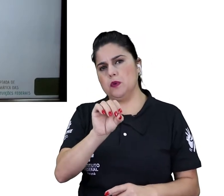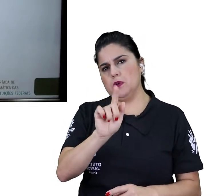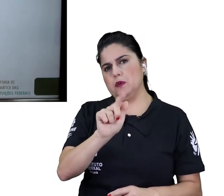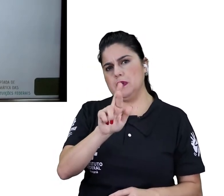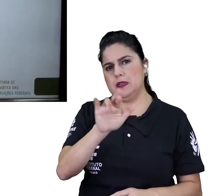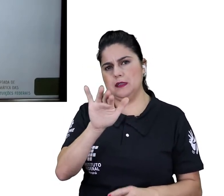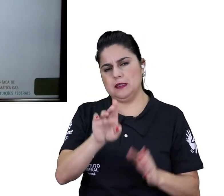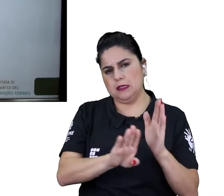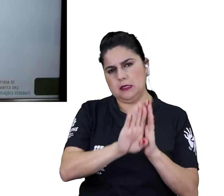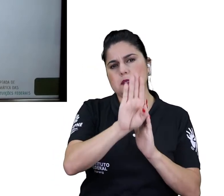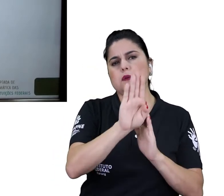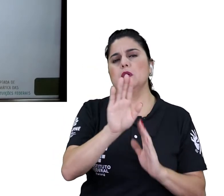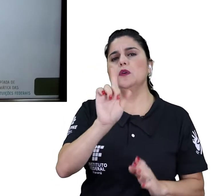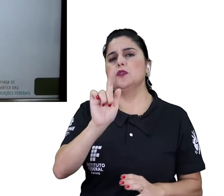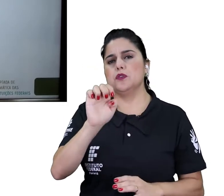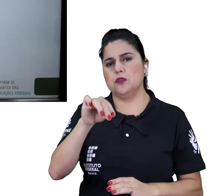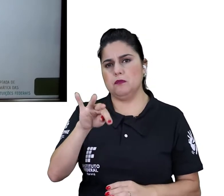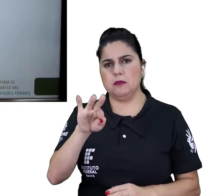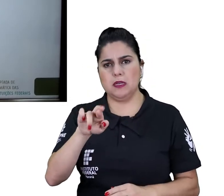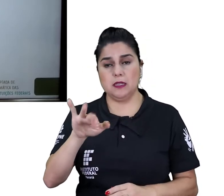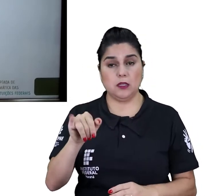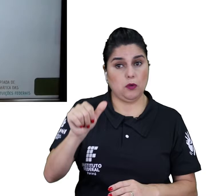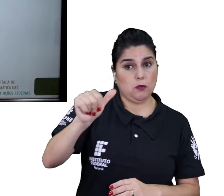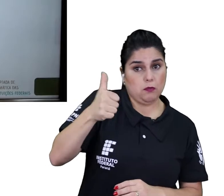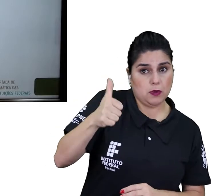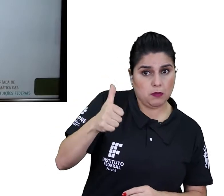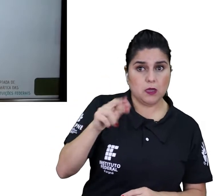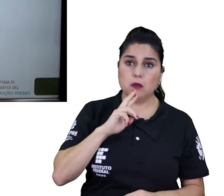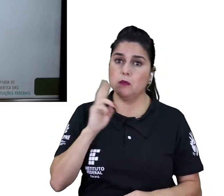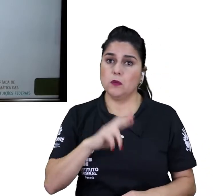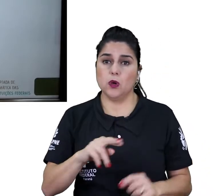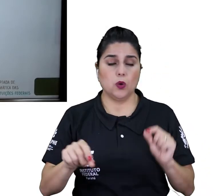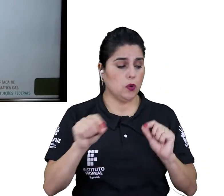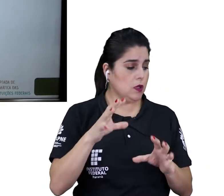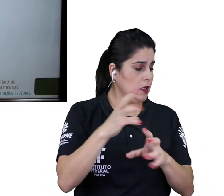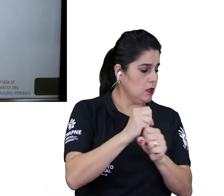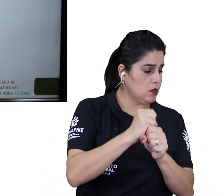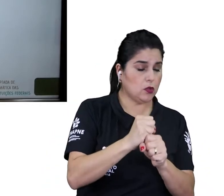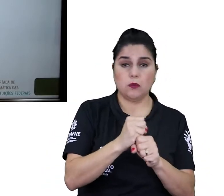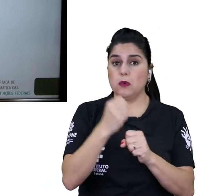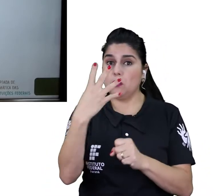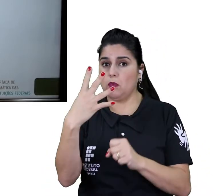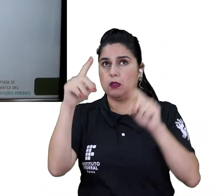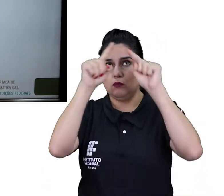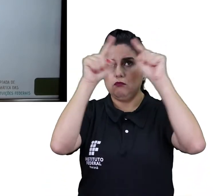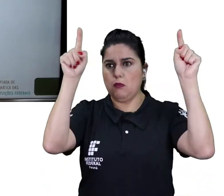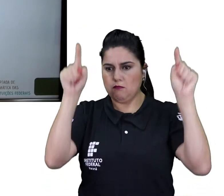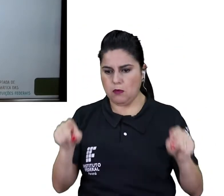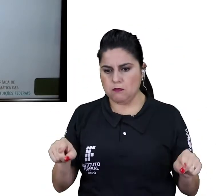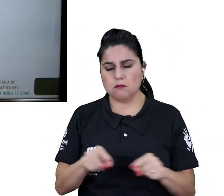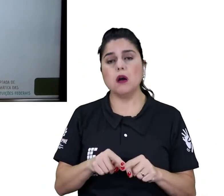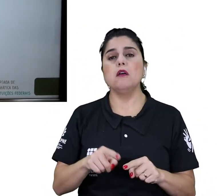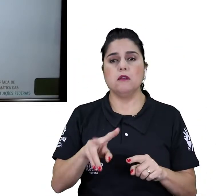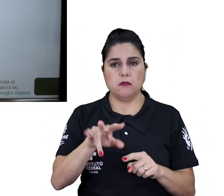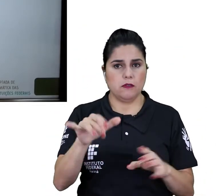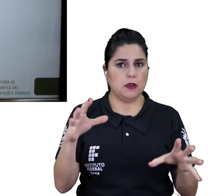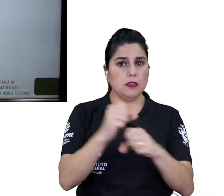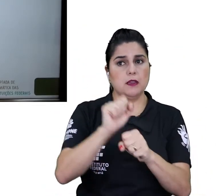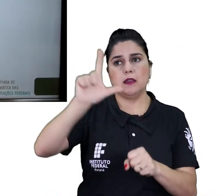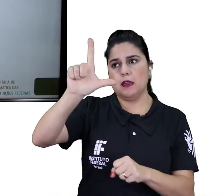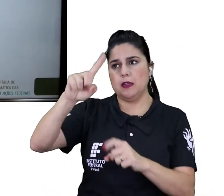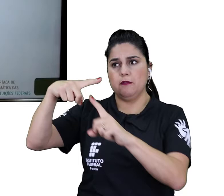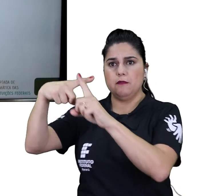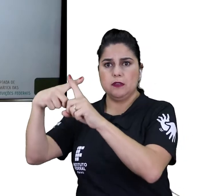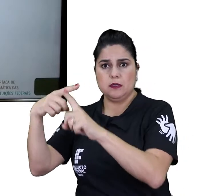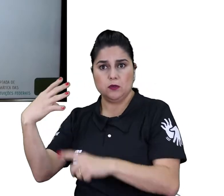cujo primeiro termo vai ser a soma desses 4 lados, que é o perímetro do primeiro quadrado, L